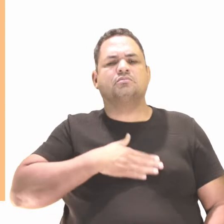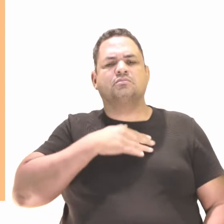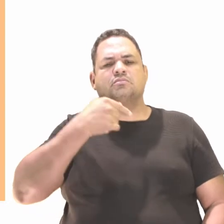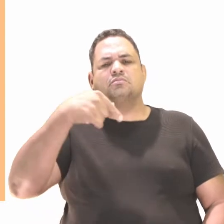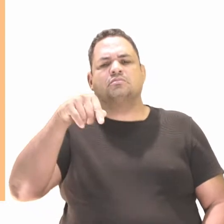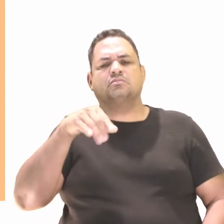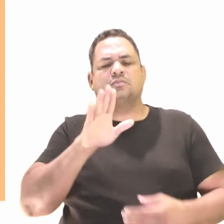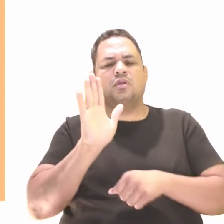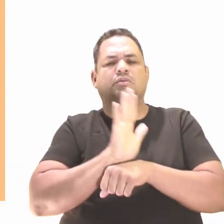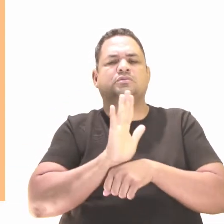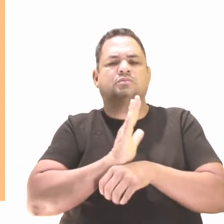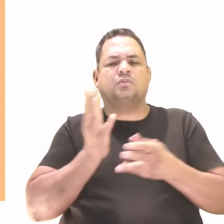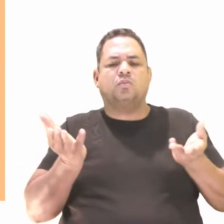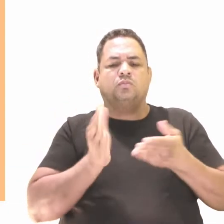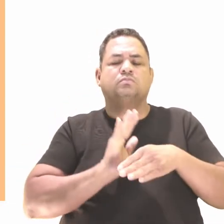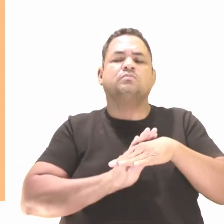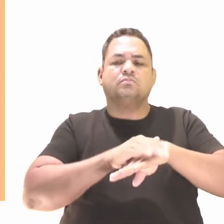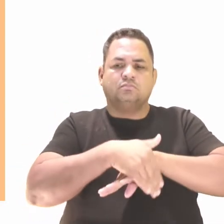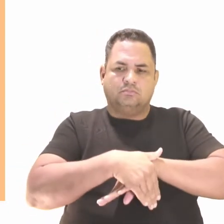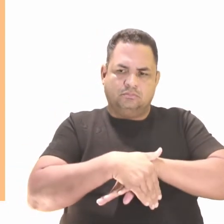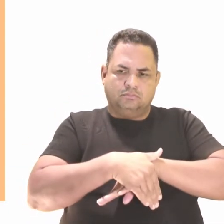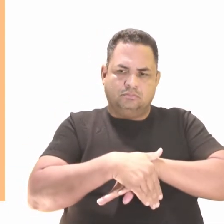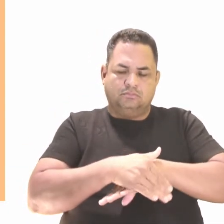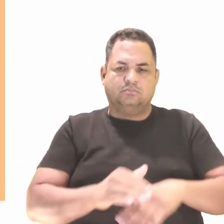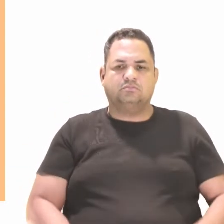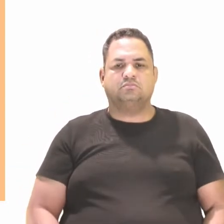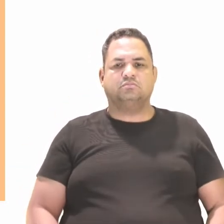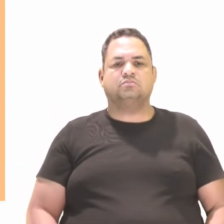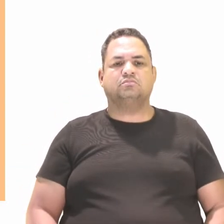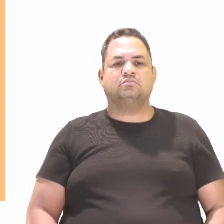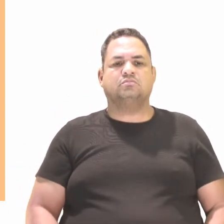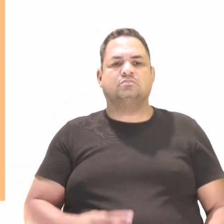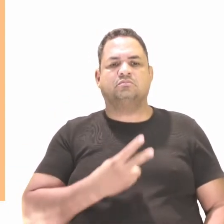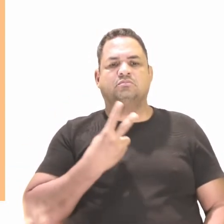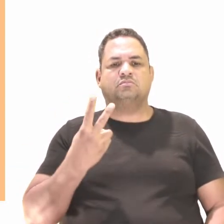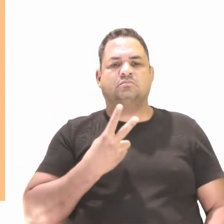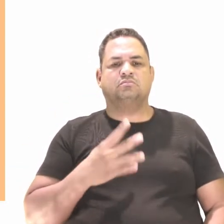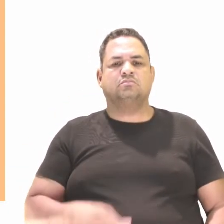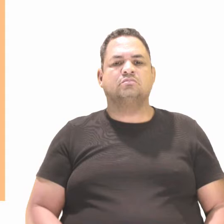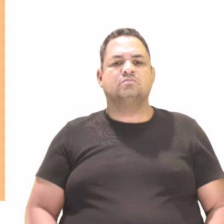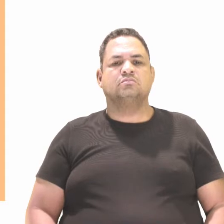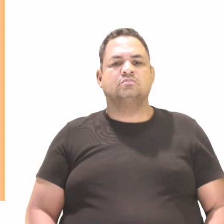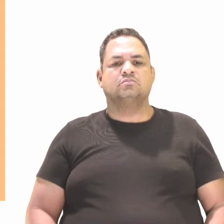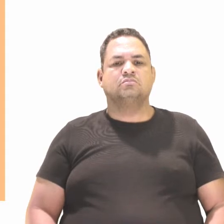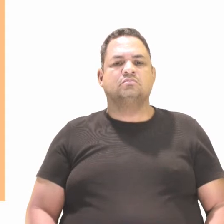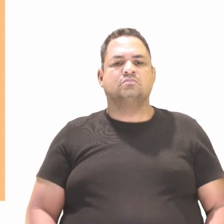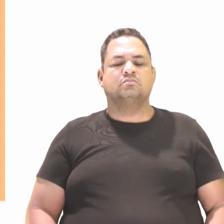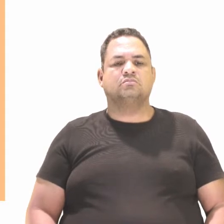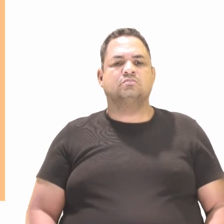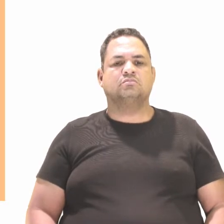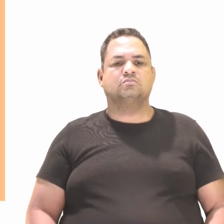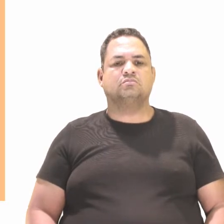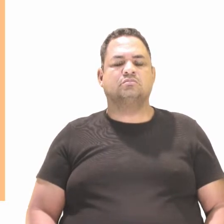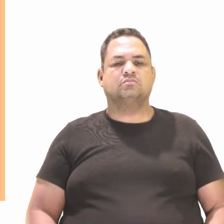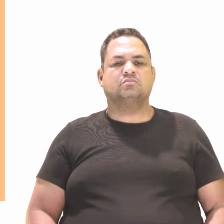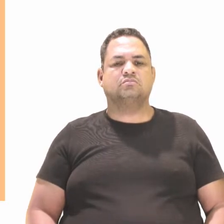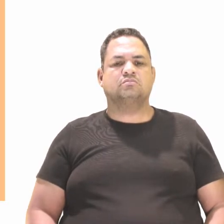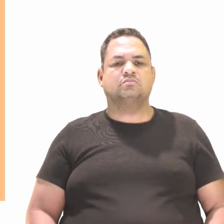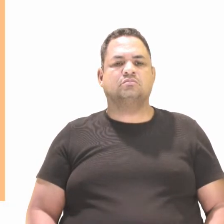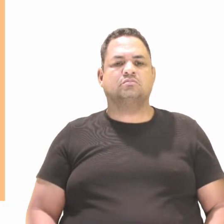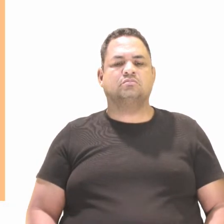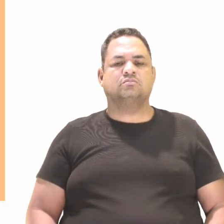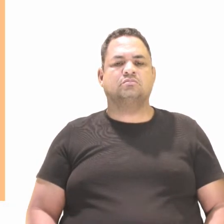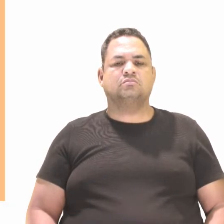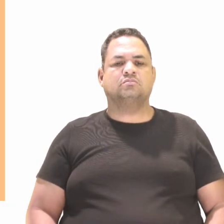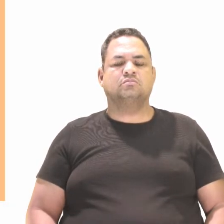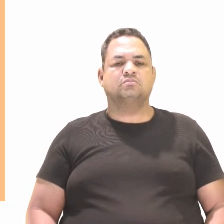um jeito, mas você faz a entonação porque é uma pergunta. E a segunda, would you like? Também de novo usando would like. To